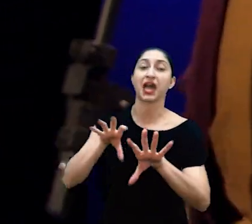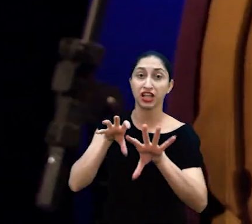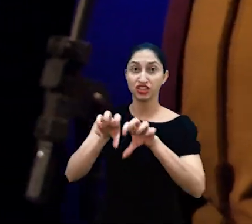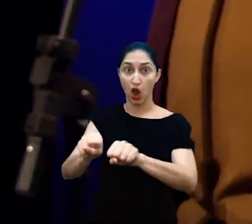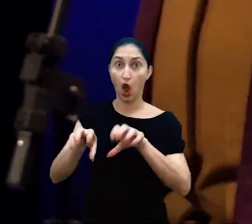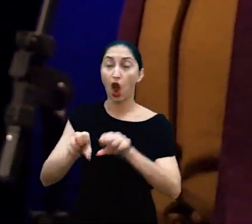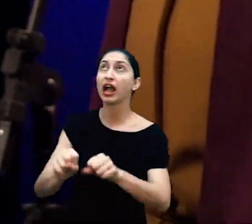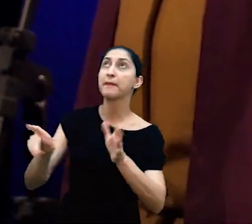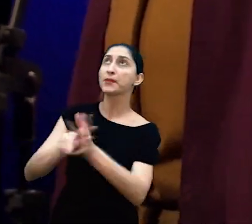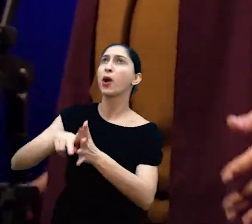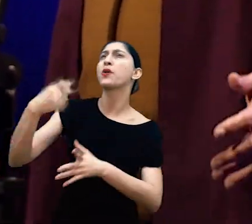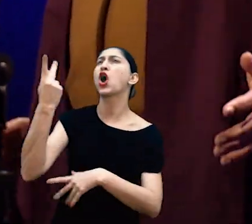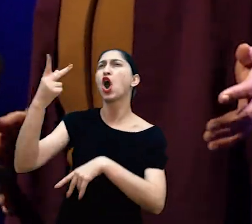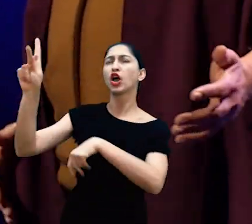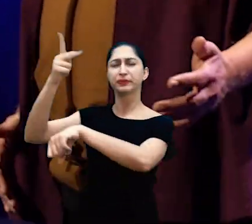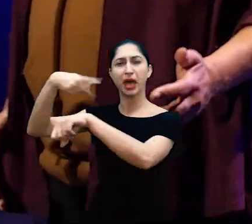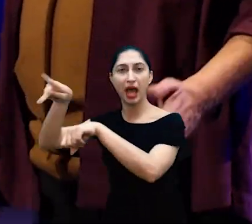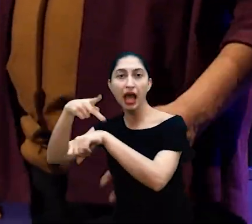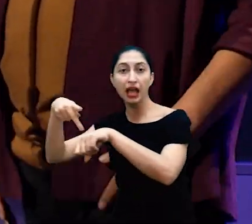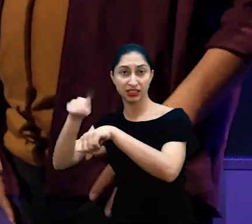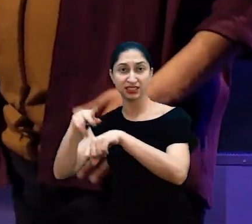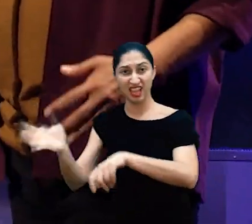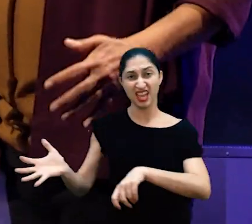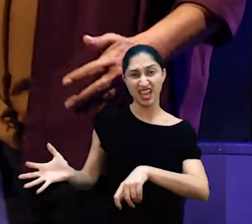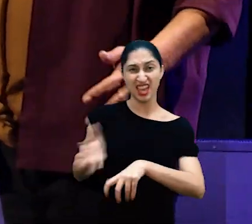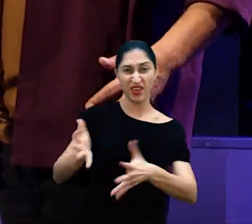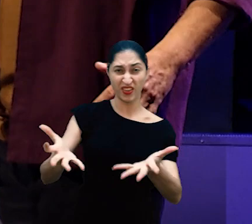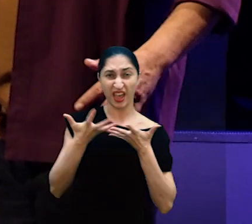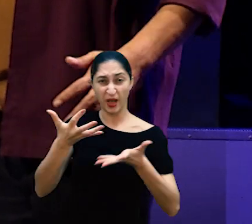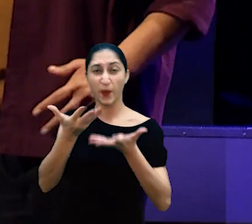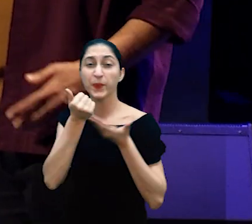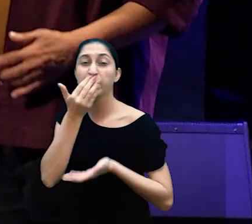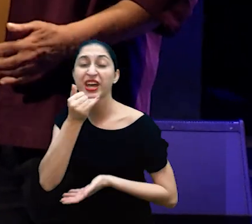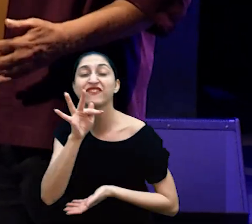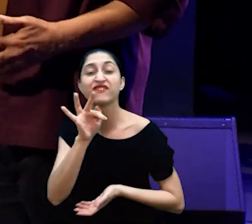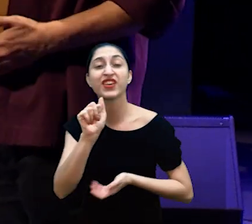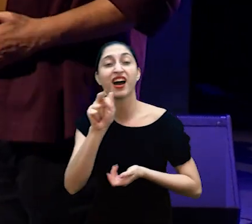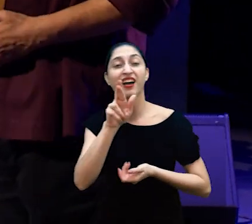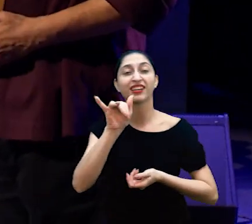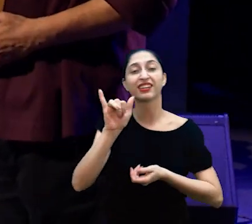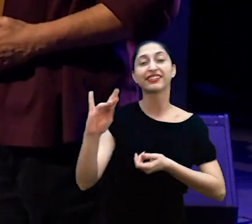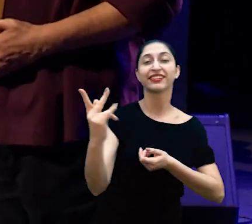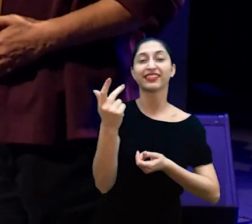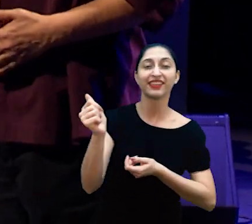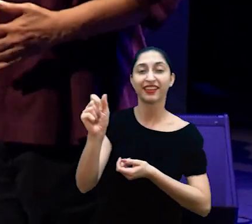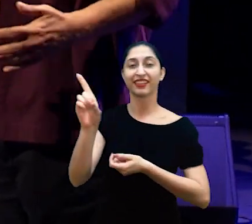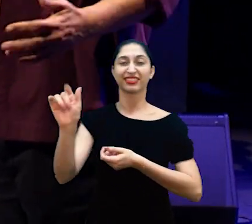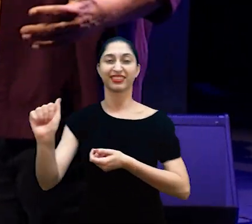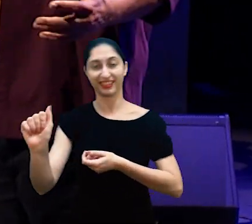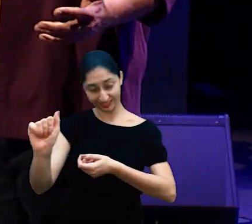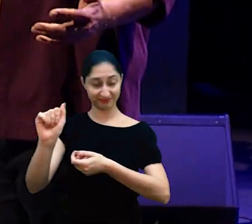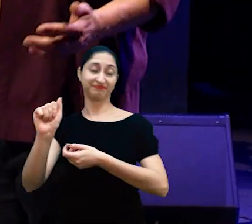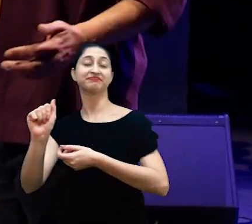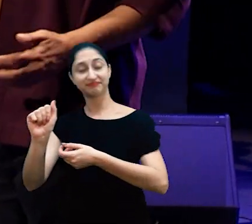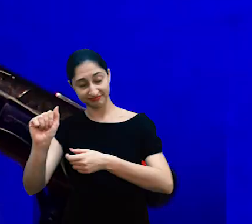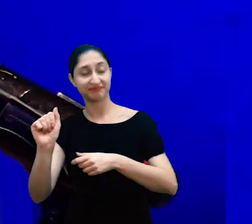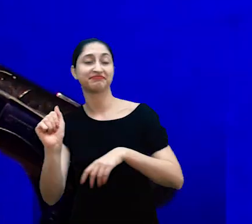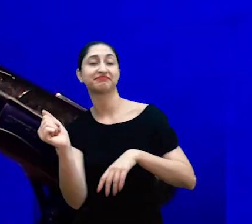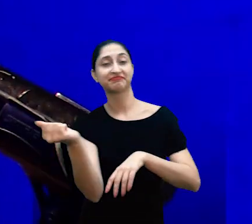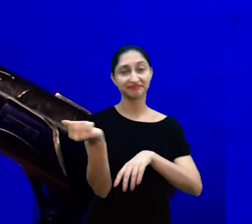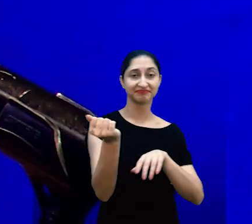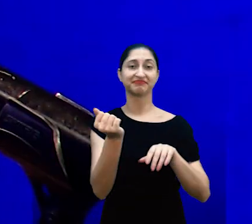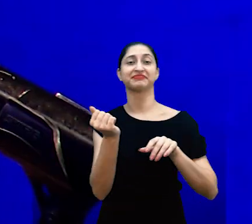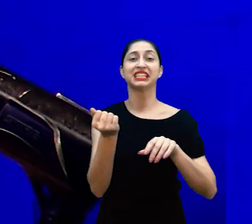americana, mandioca importada, banquete de bacana, era farinhada. Se farinha fosse americana,